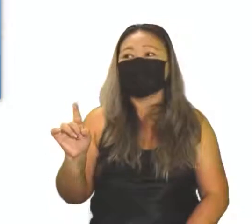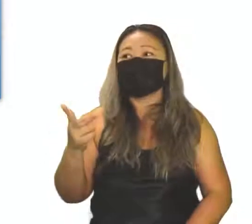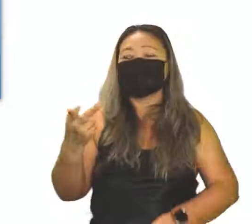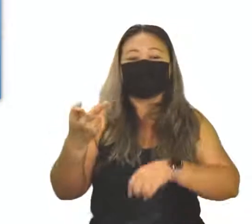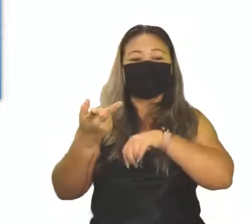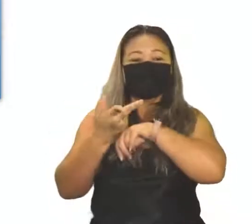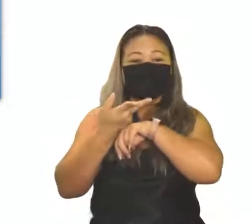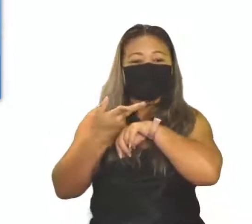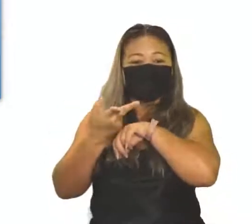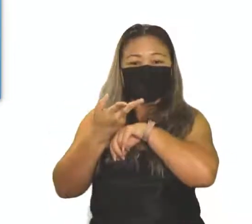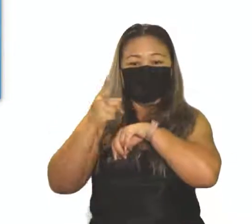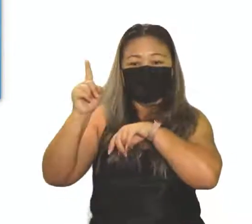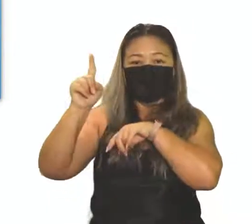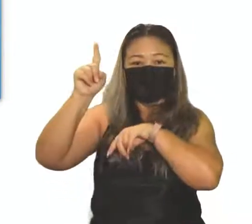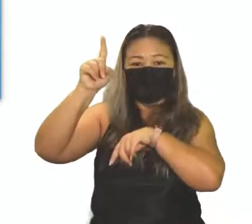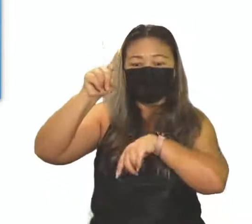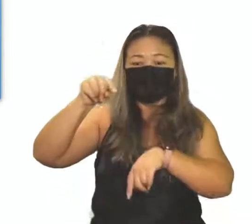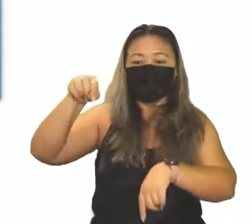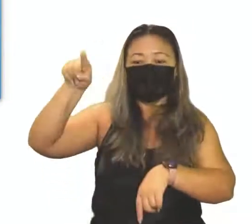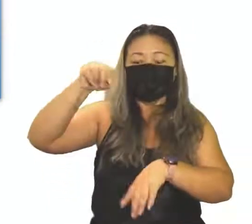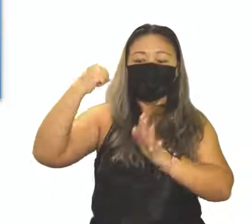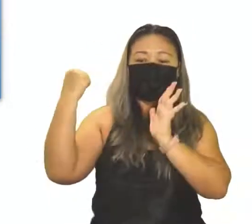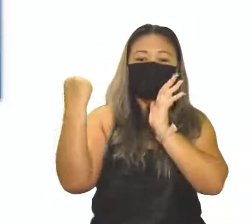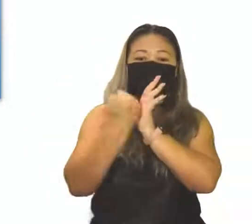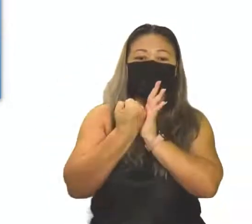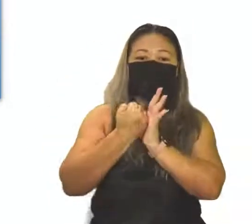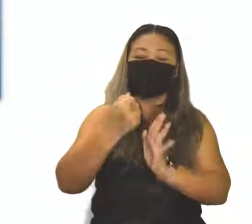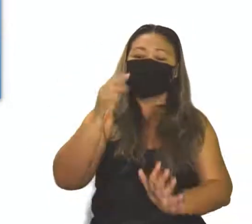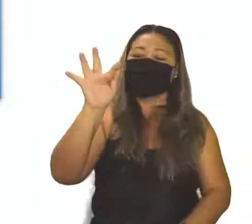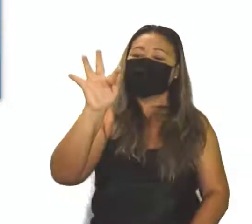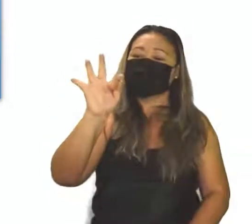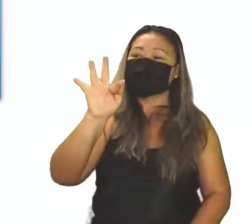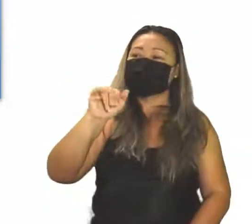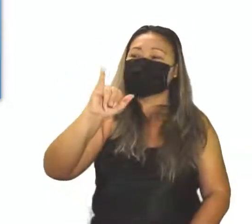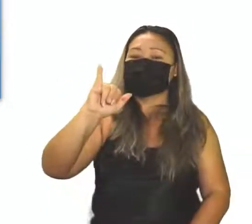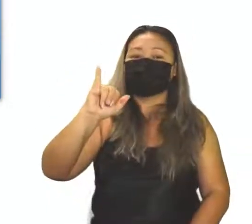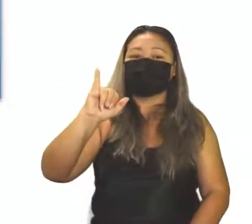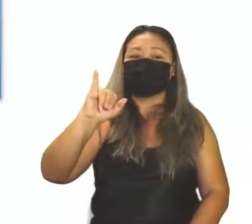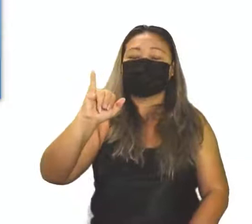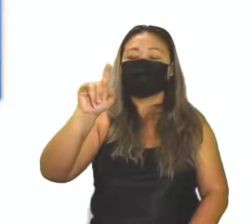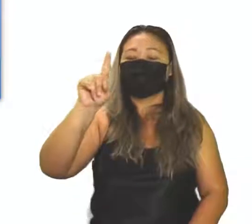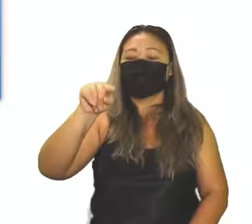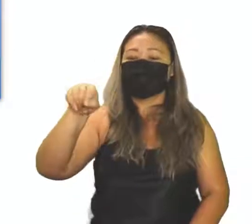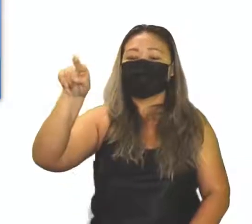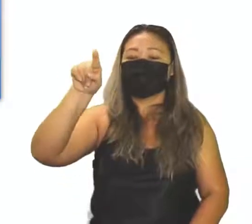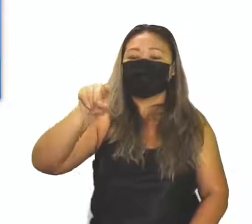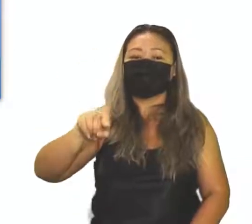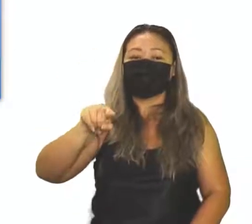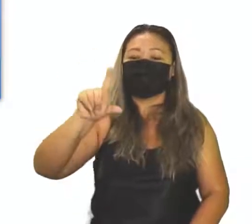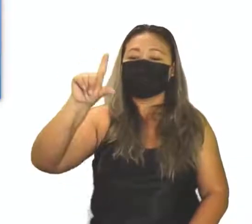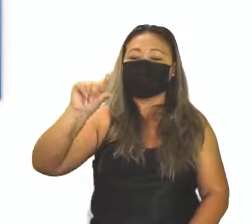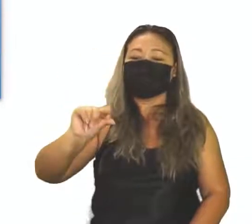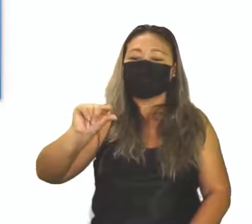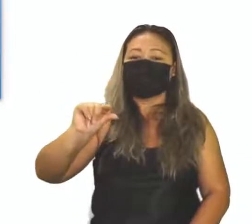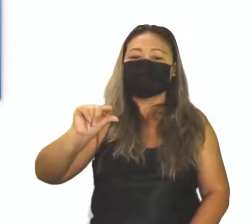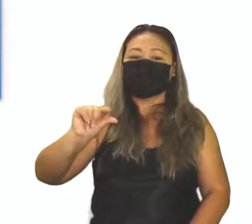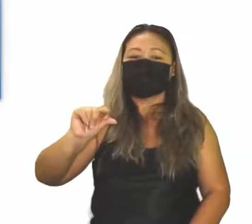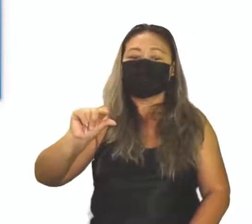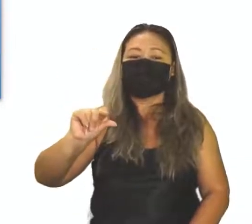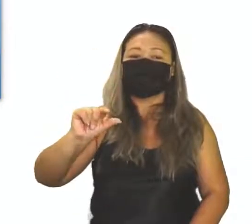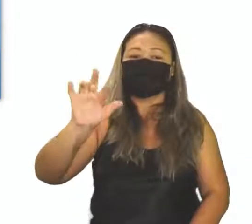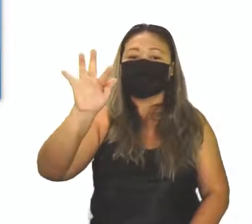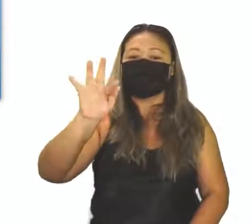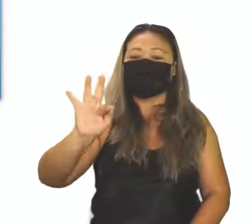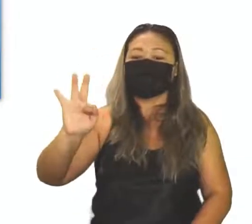em si, ela tem esse símbolo, tá? Esse é o Φ do alfabeto grego minúsculo,